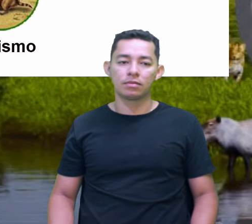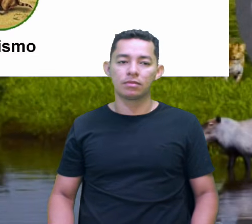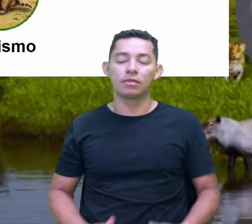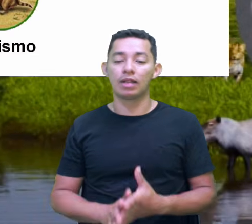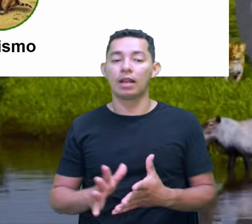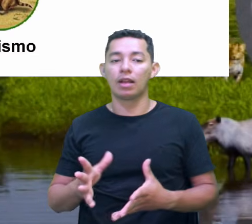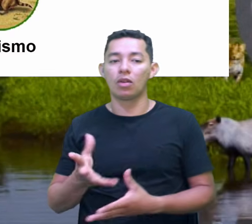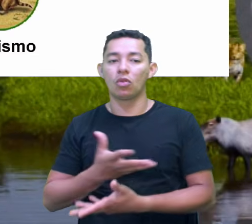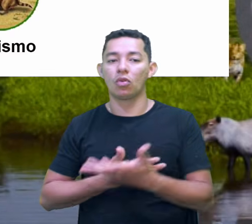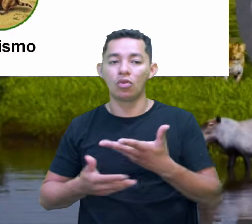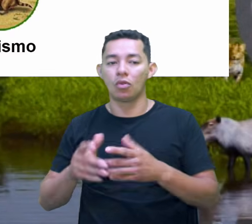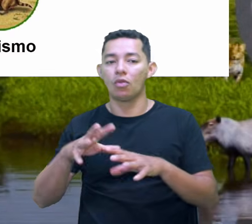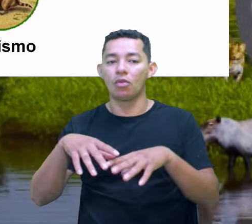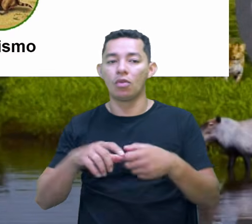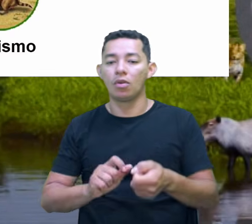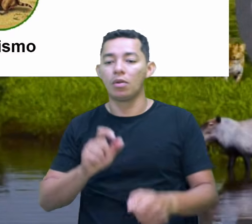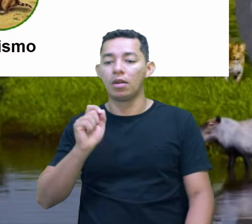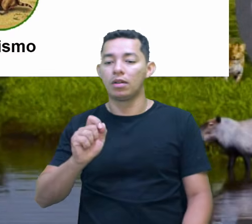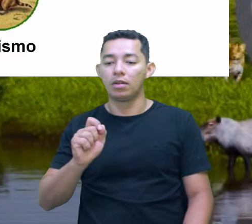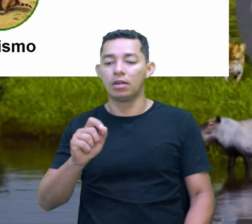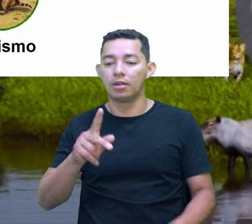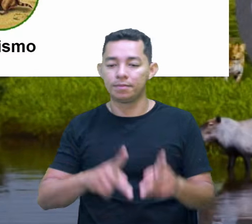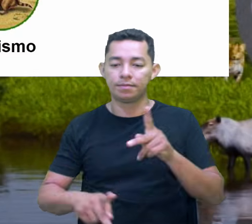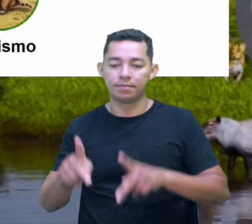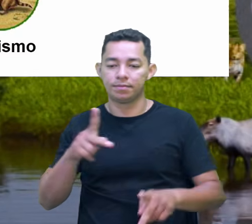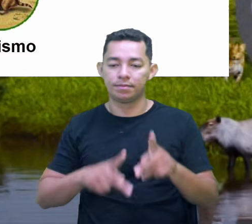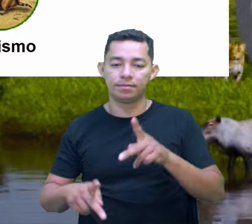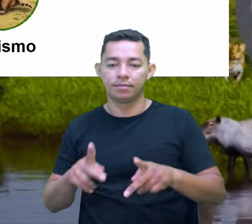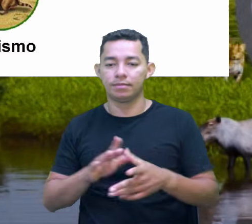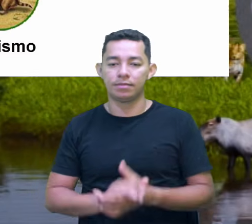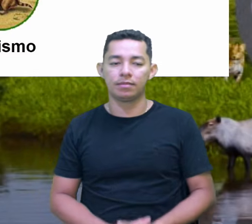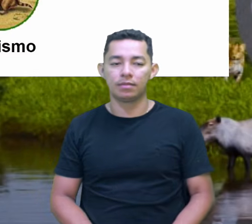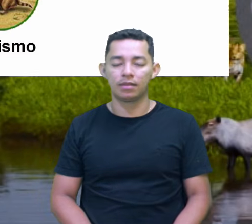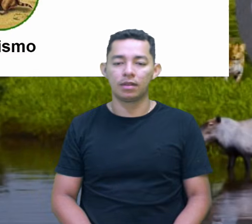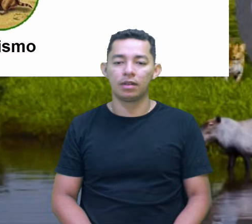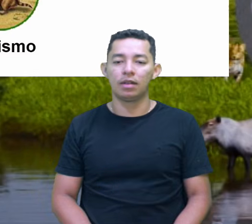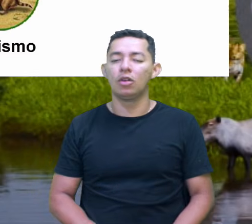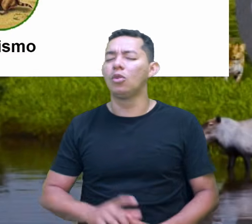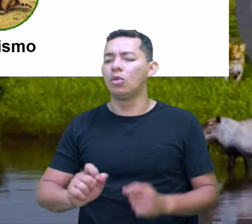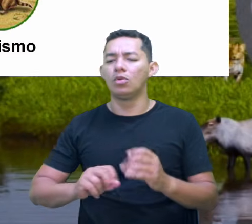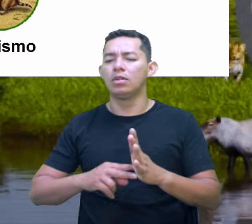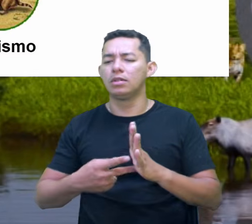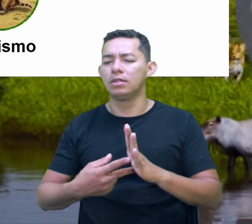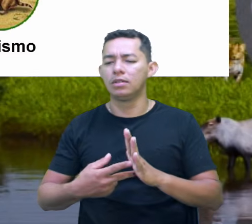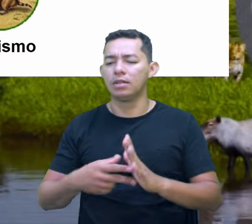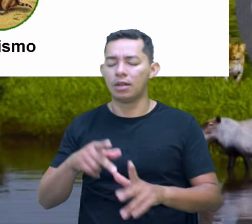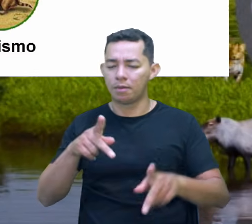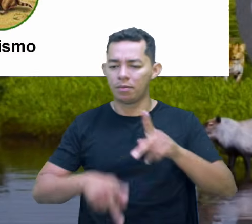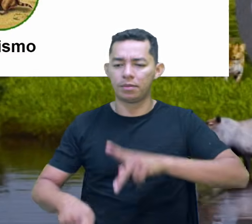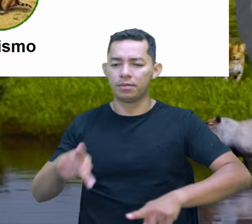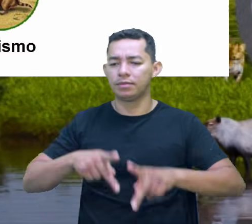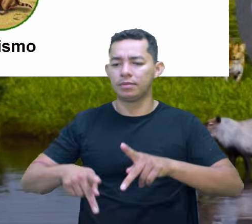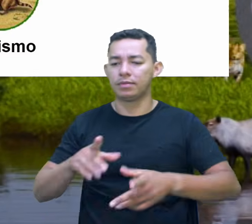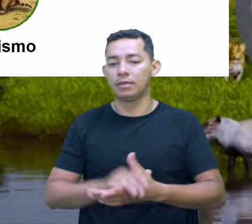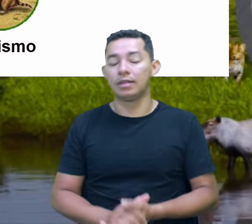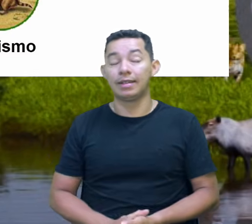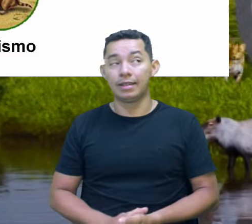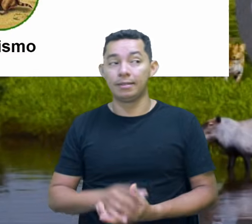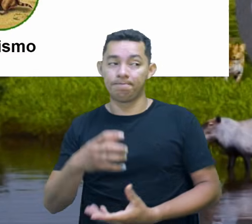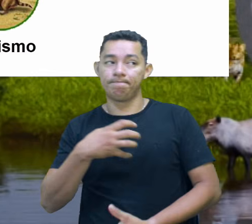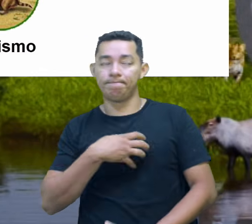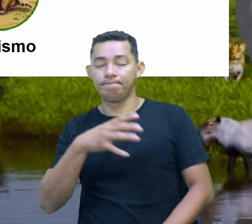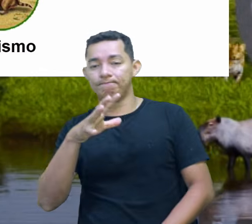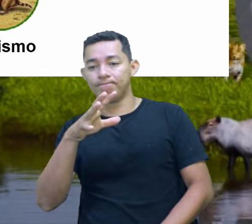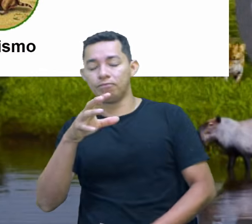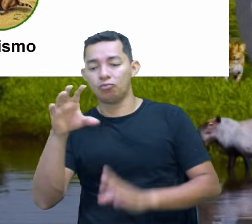vão formar uma população. Né? O que é uma população, pessoal? De uma maneira geral,